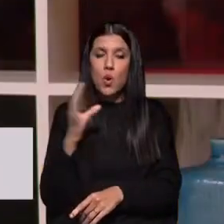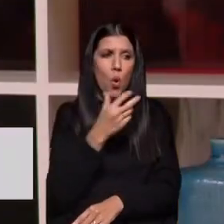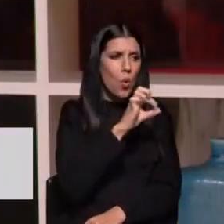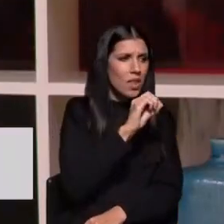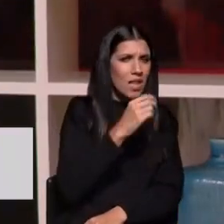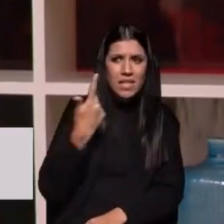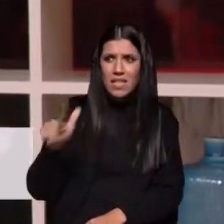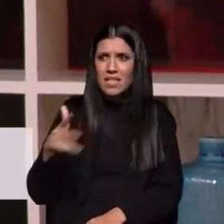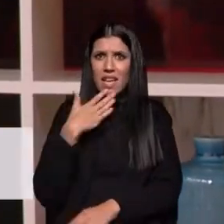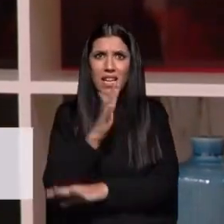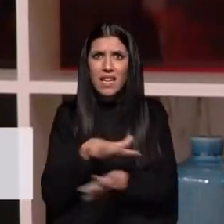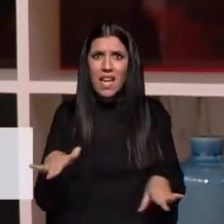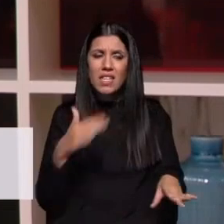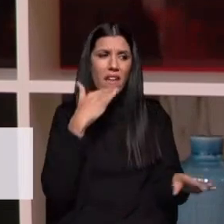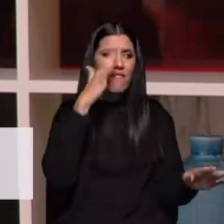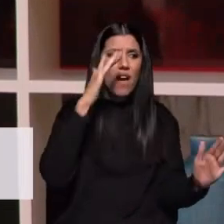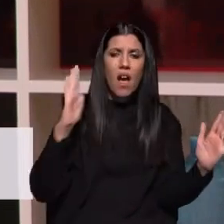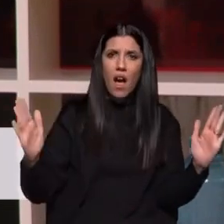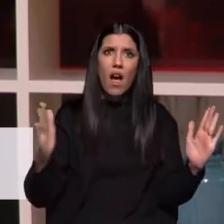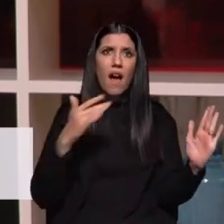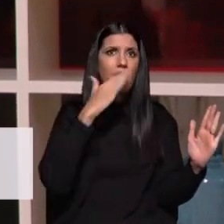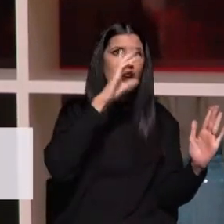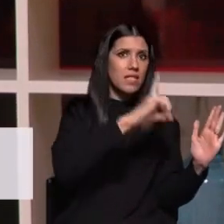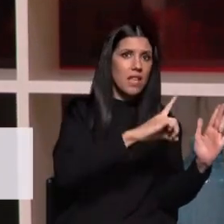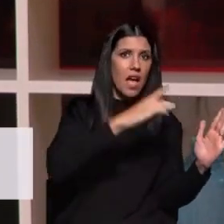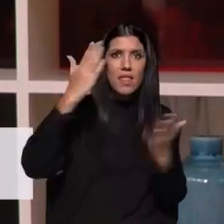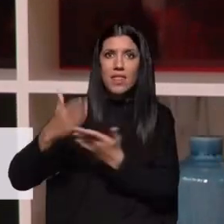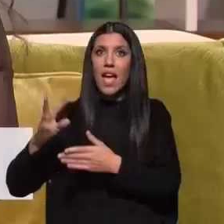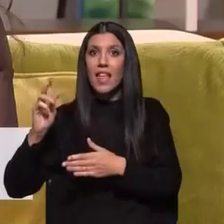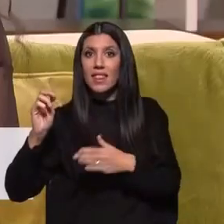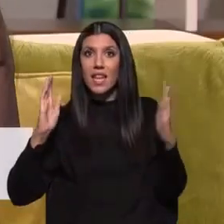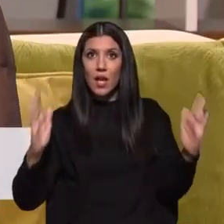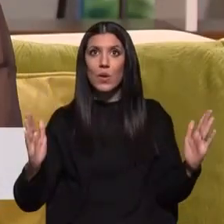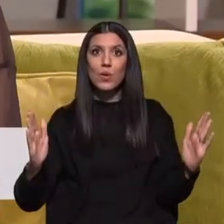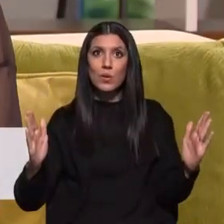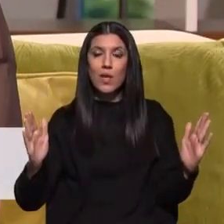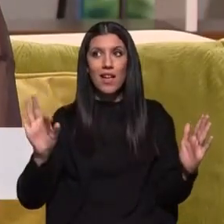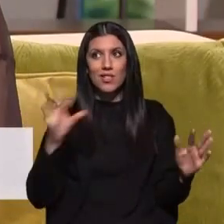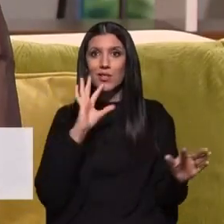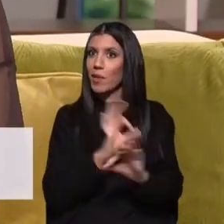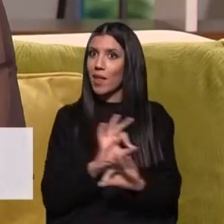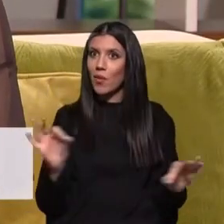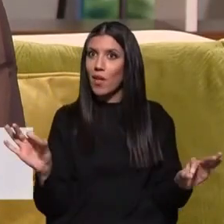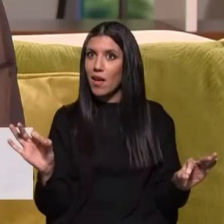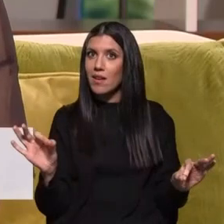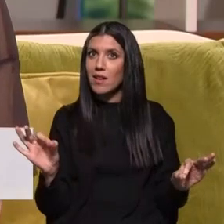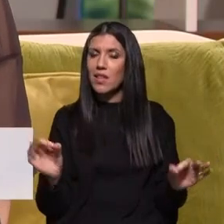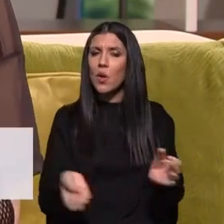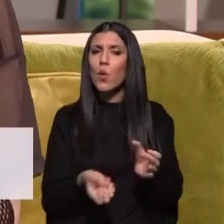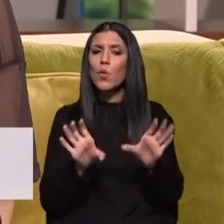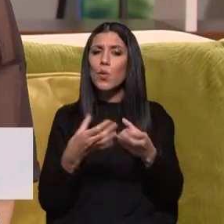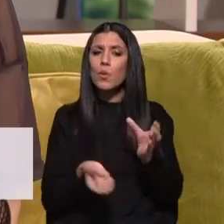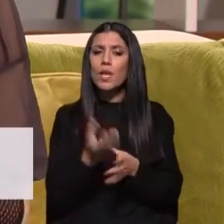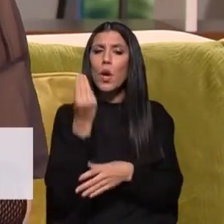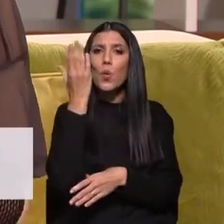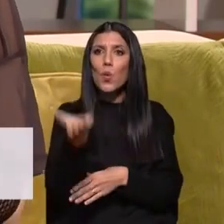crianças, entre que idade e que idade? Entre os 6 e os 13. Entre os 6 e os 13 anos, isso é espetacular, de facto. Como é que nasceu este grupo? Este